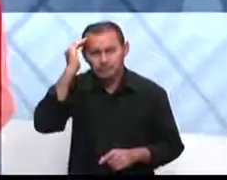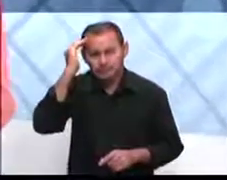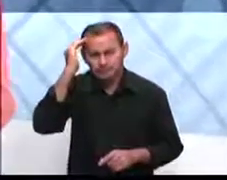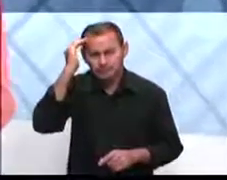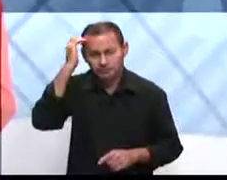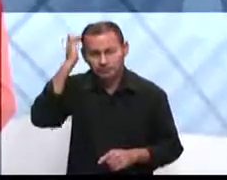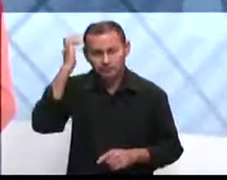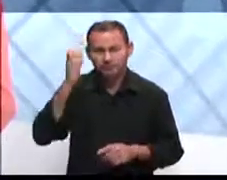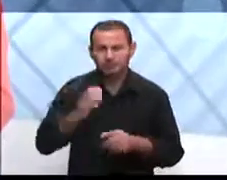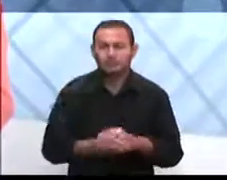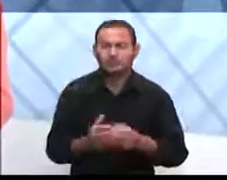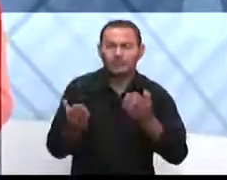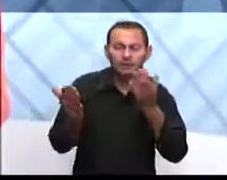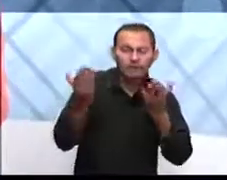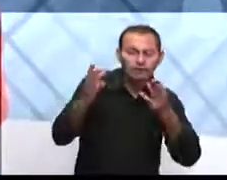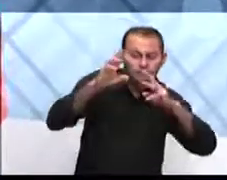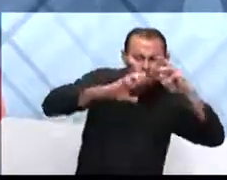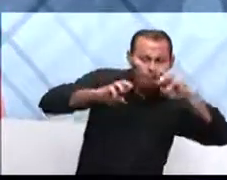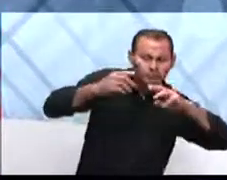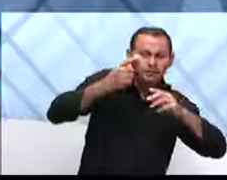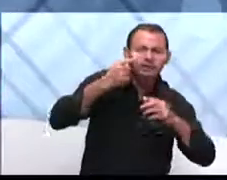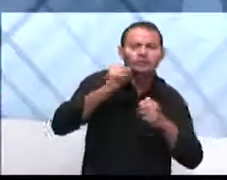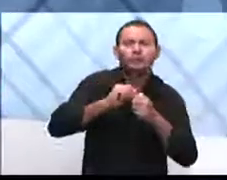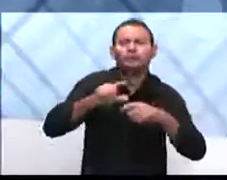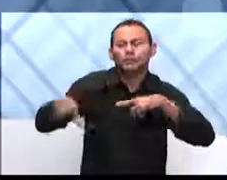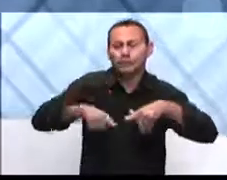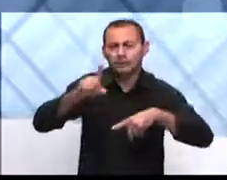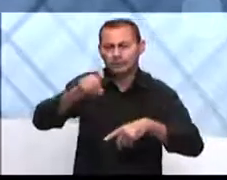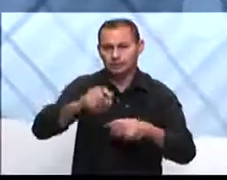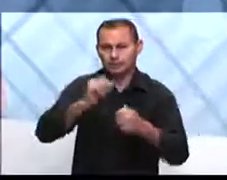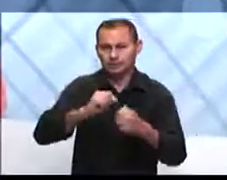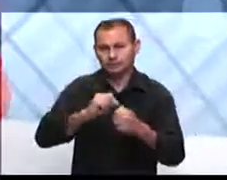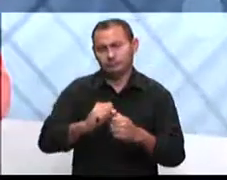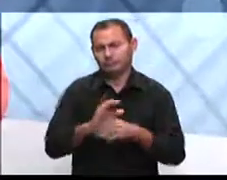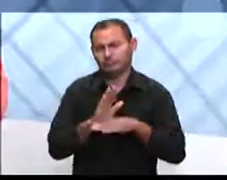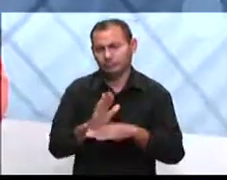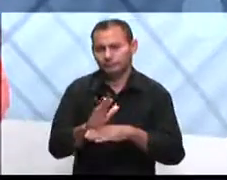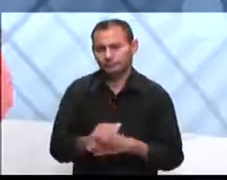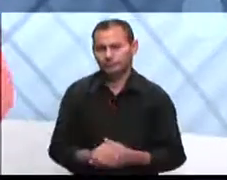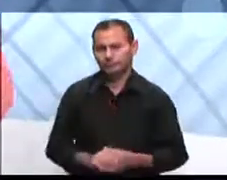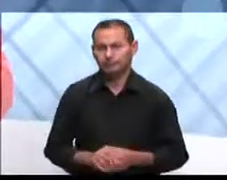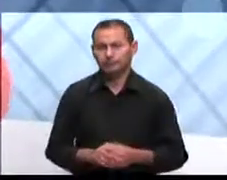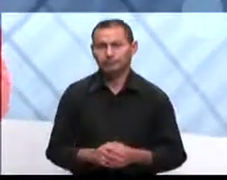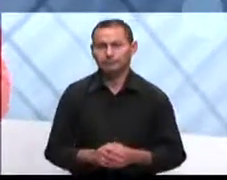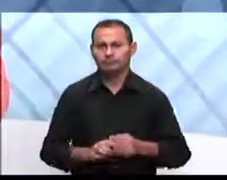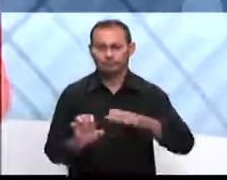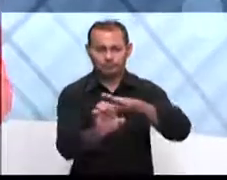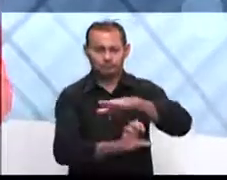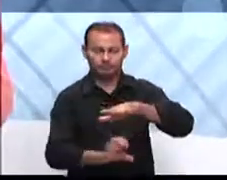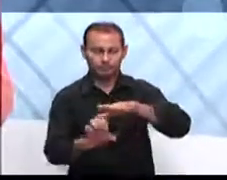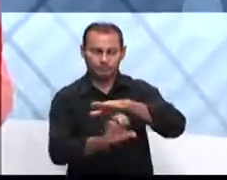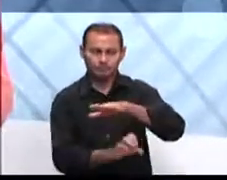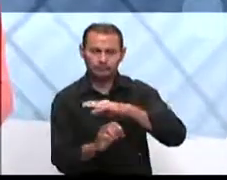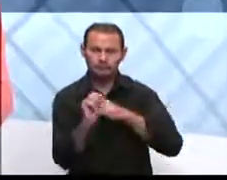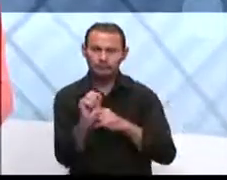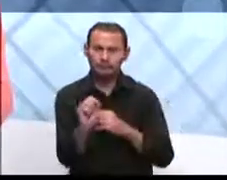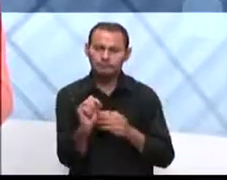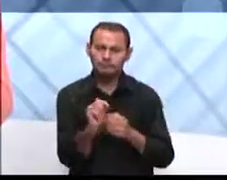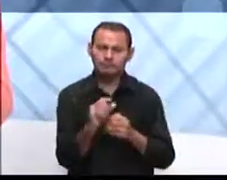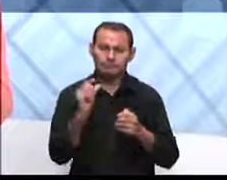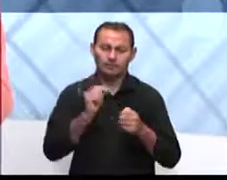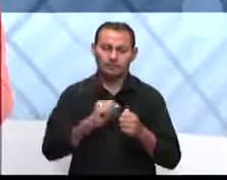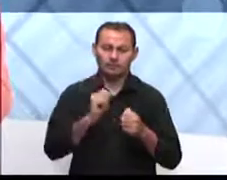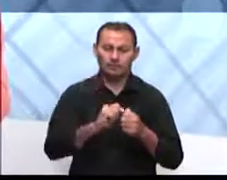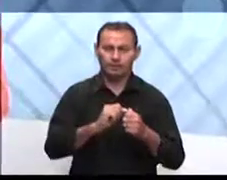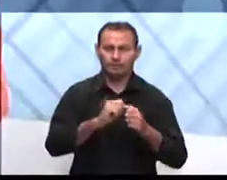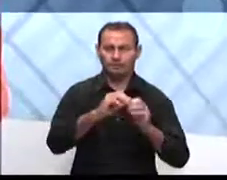da avaliação a ser realizada, tá? E, então, a empresa que